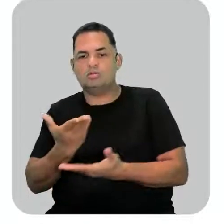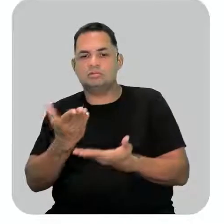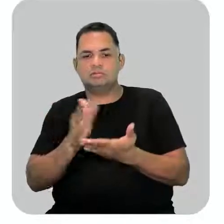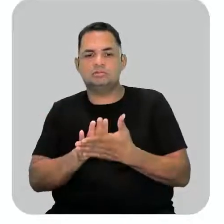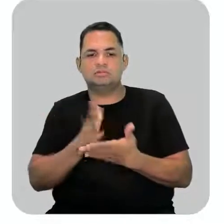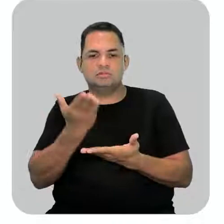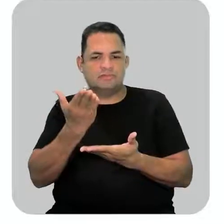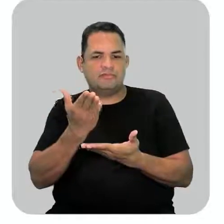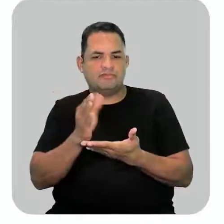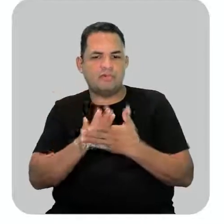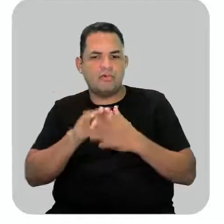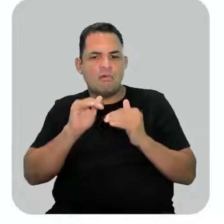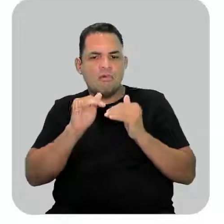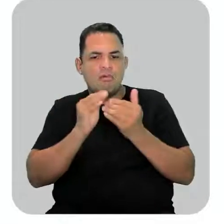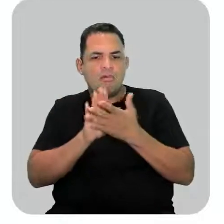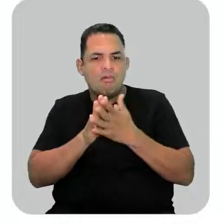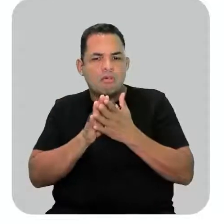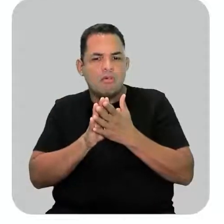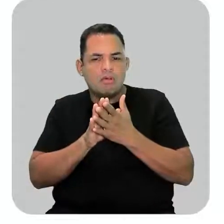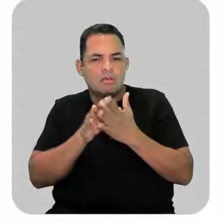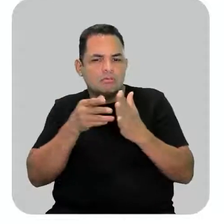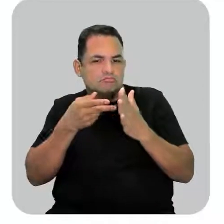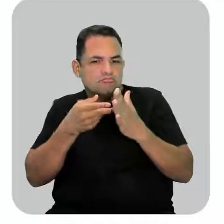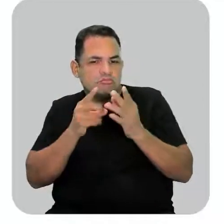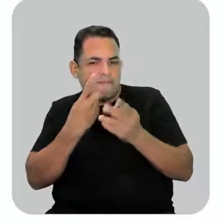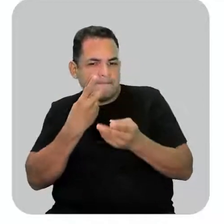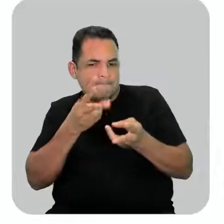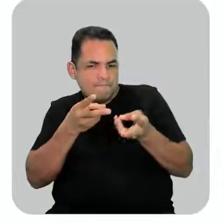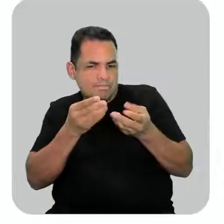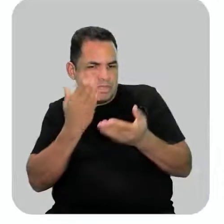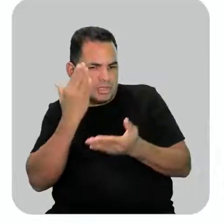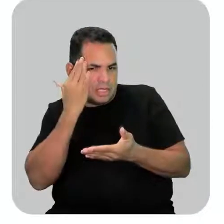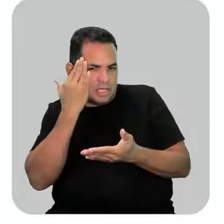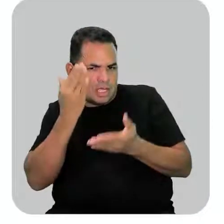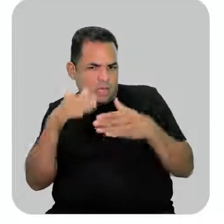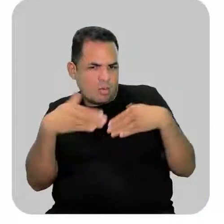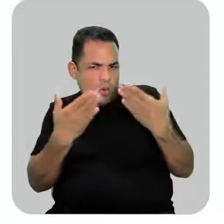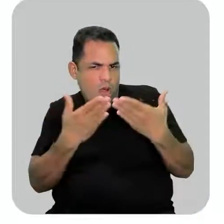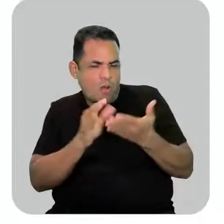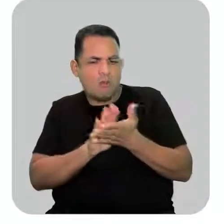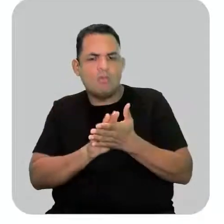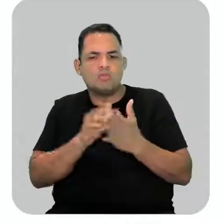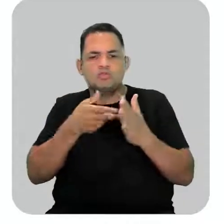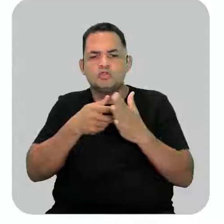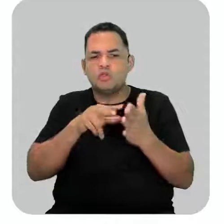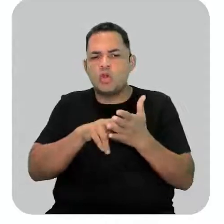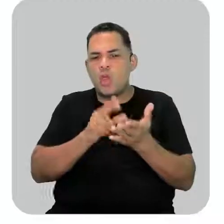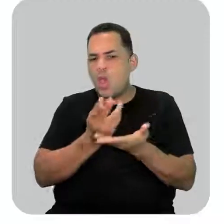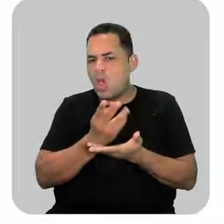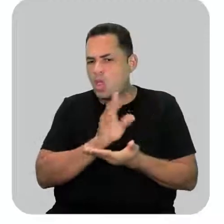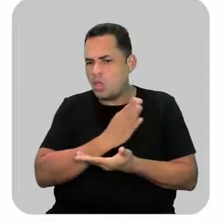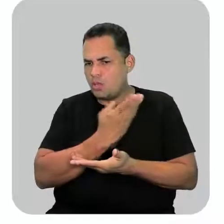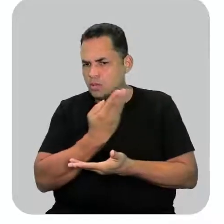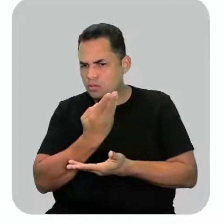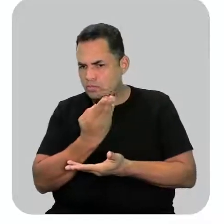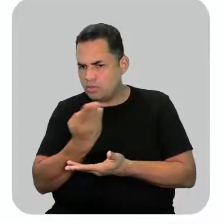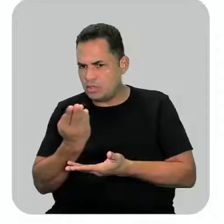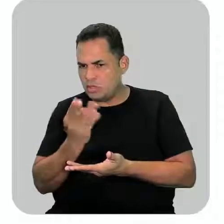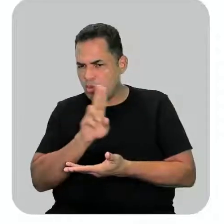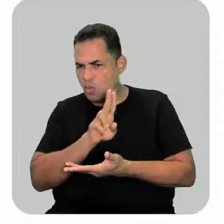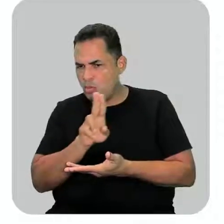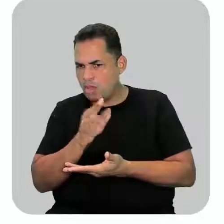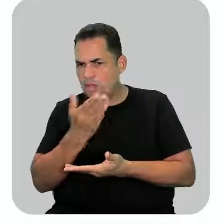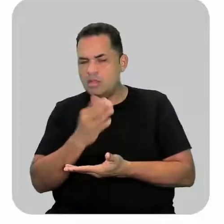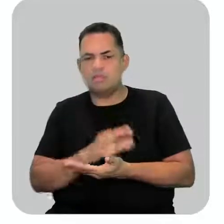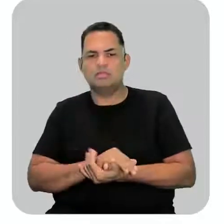desmembrar esse nome aqui para tentar saber qual é a estrutura dele, não é muito difícil. Deixa eu tirar isso aqui do